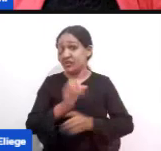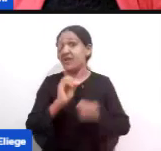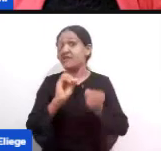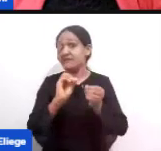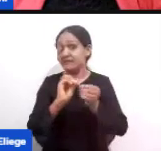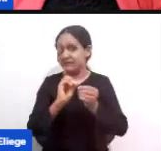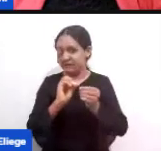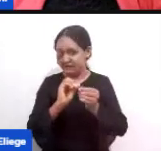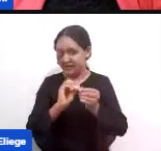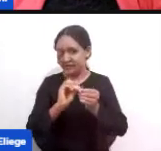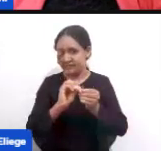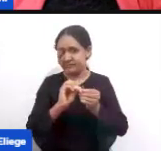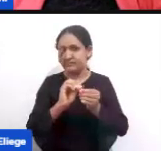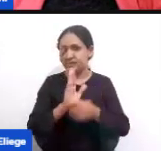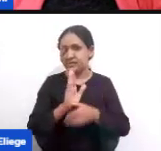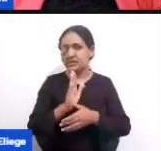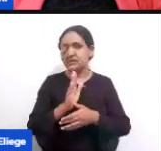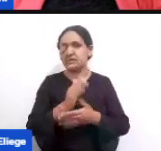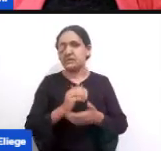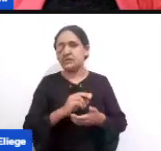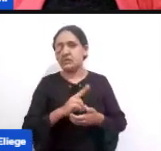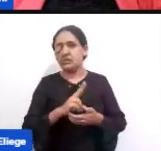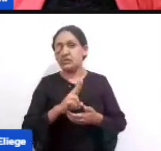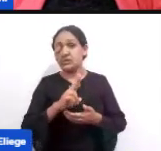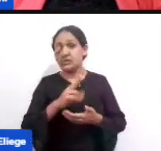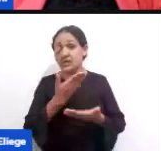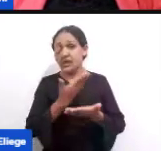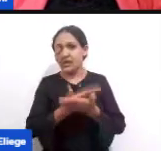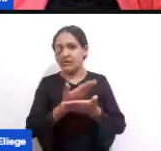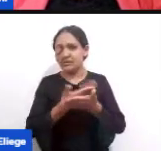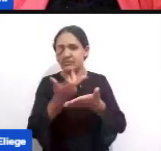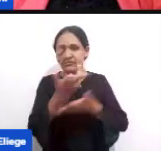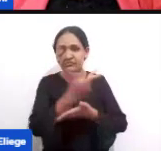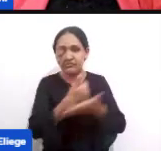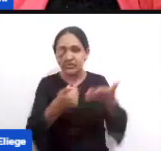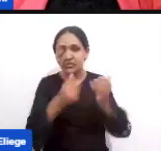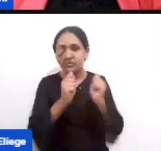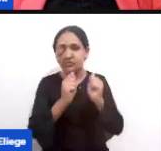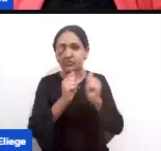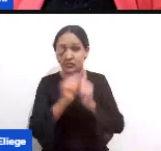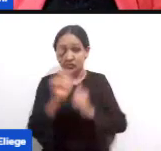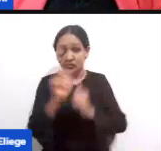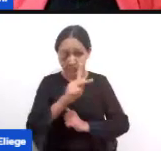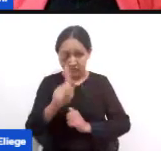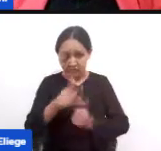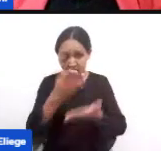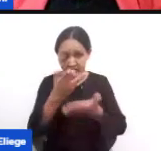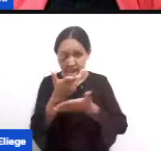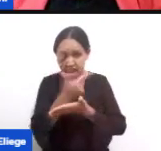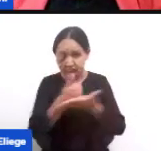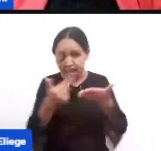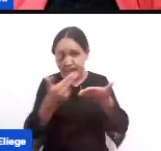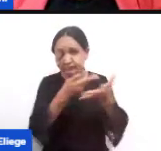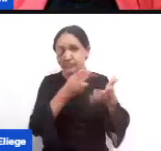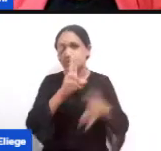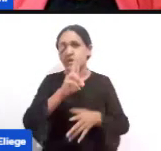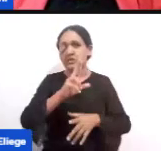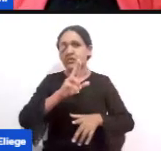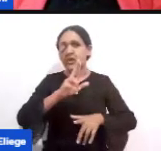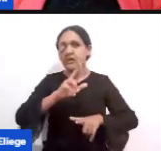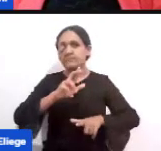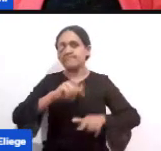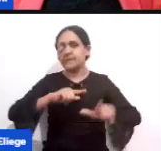confeccionamos, né, com a aula de artes, com o professor de artes, né, trabalhando a